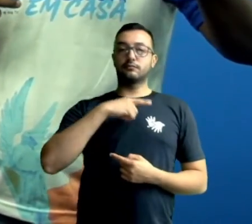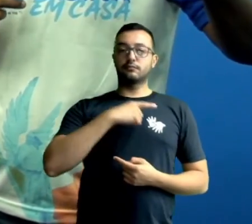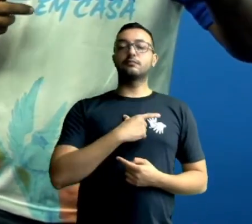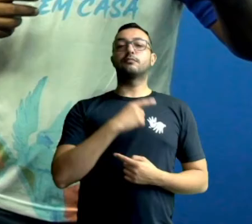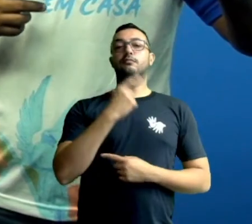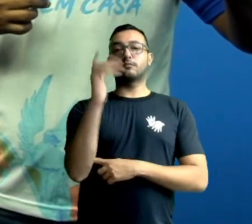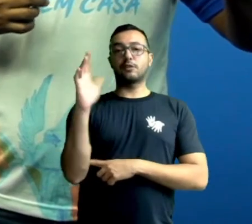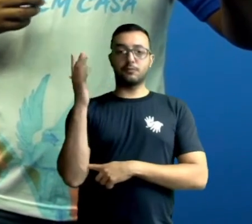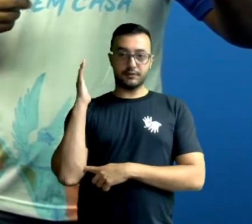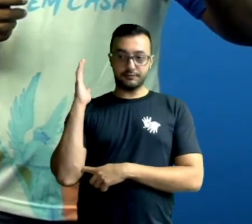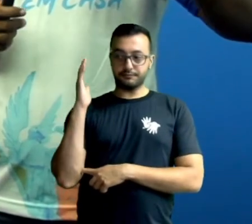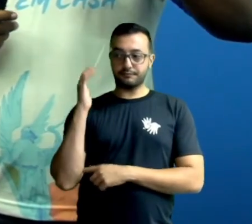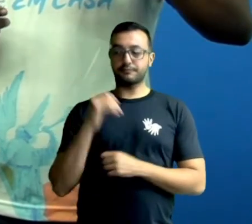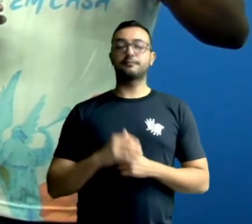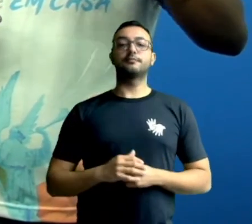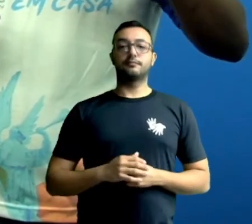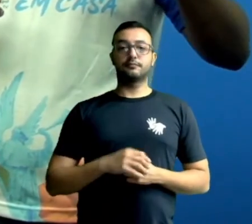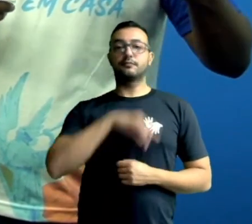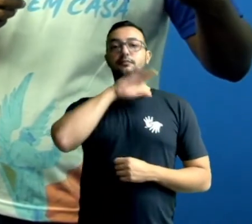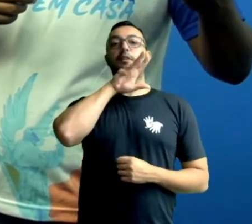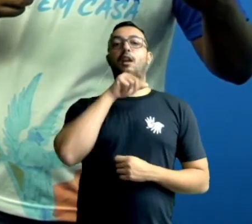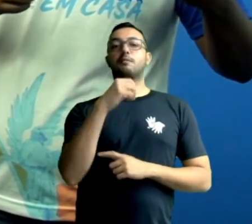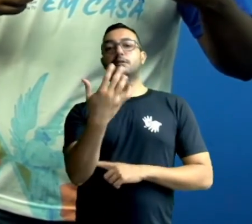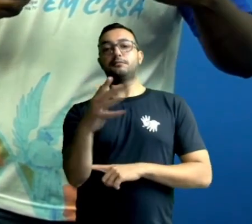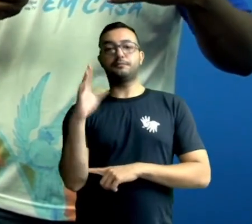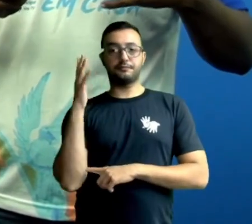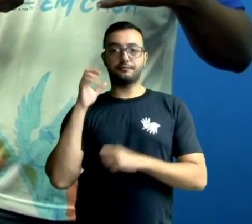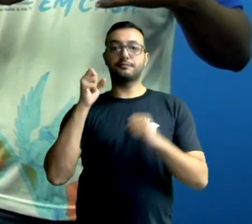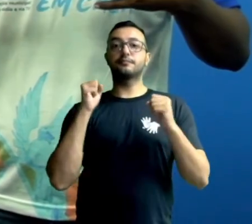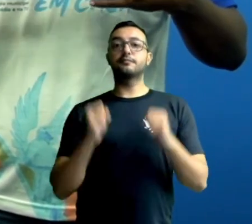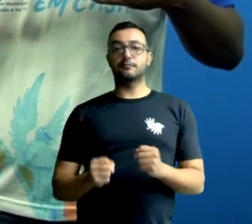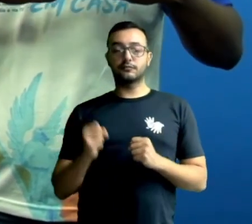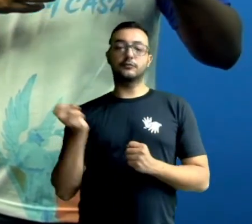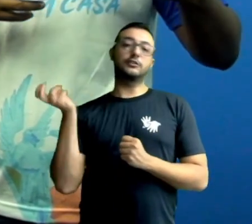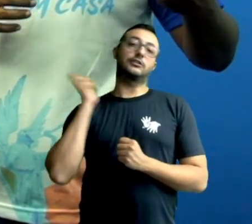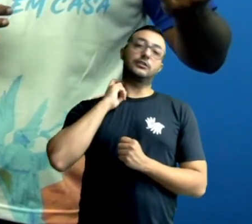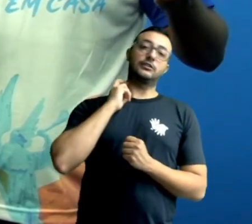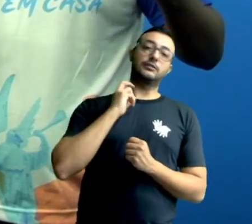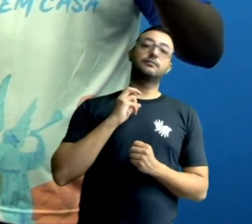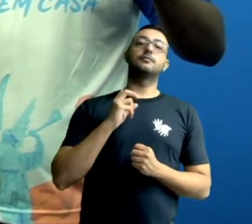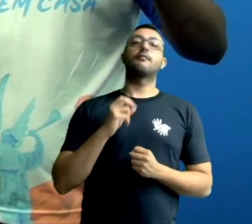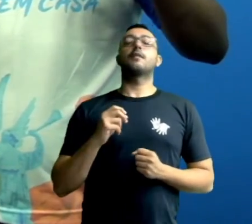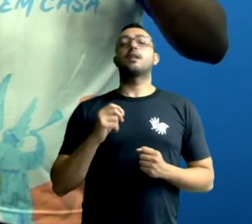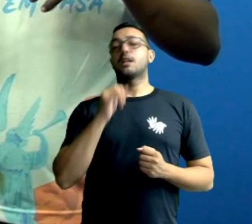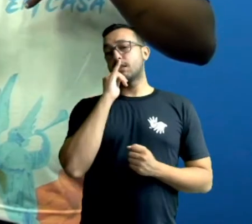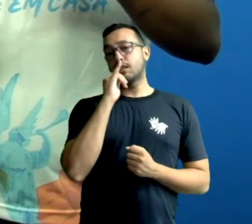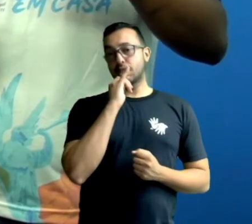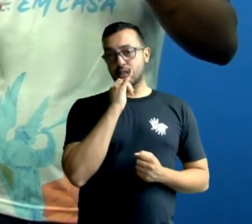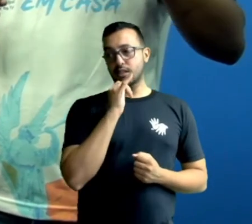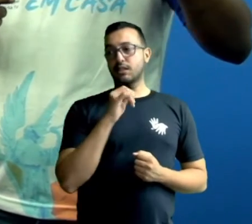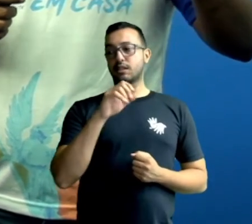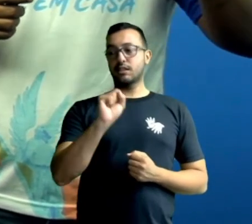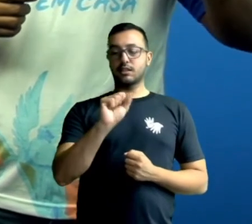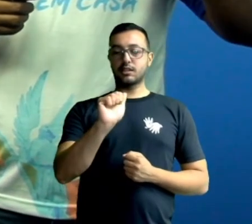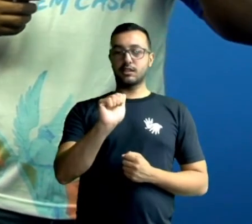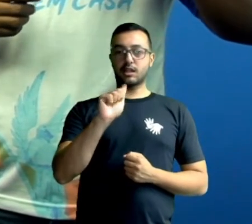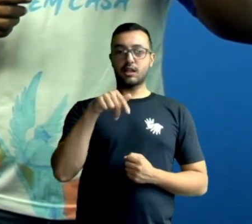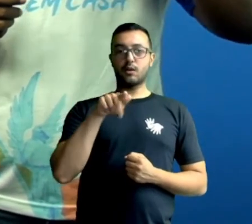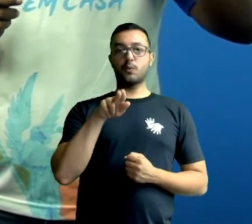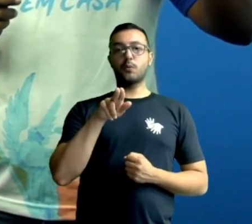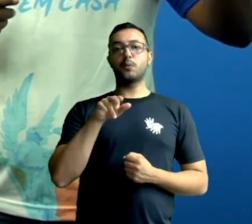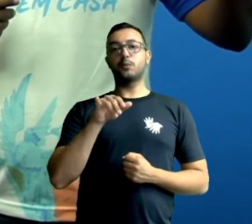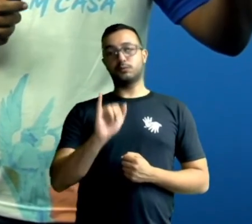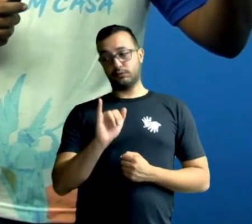acontece na mata, em que os animais da mata eles podem ser mordidos pelo morcego. Por exemplo, um sagui ele pode